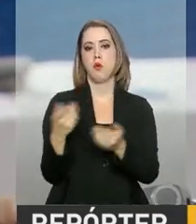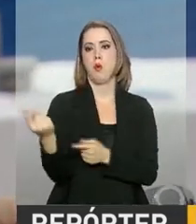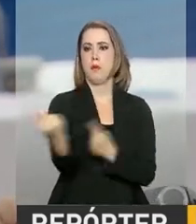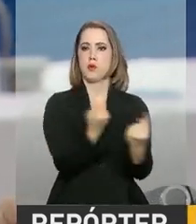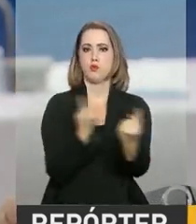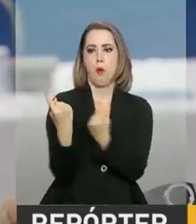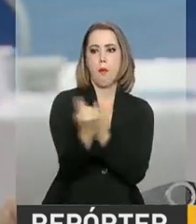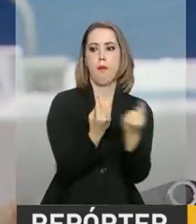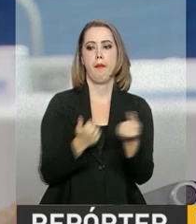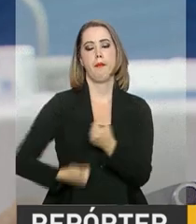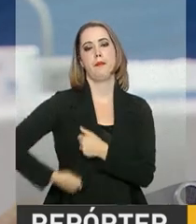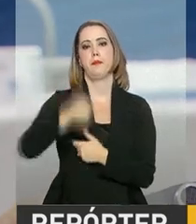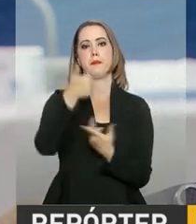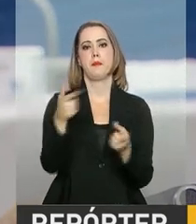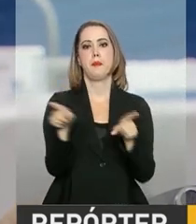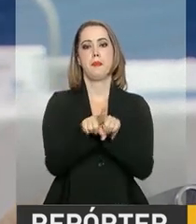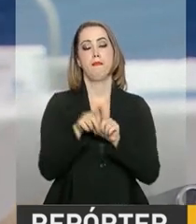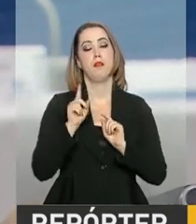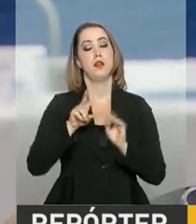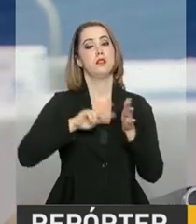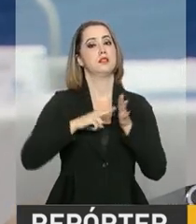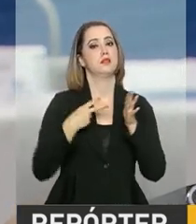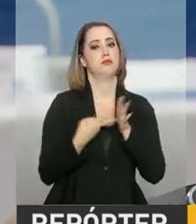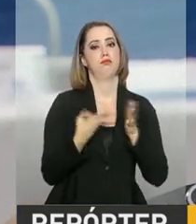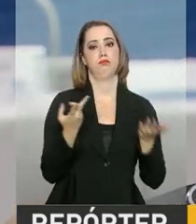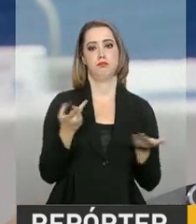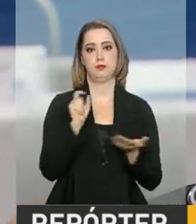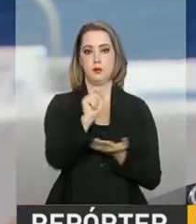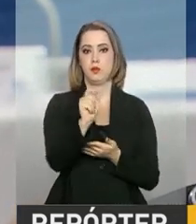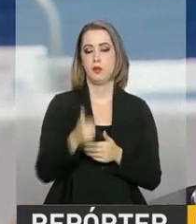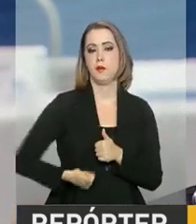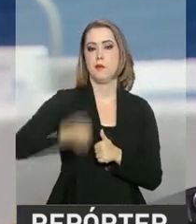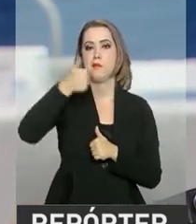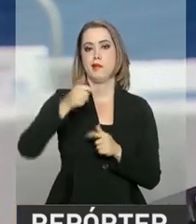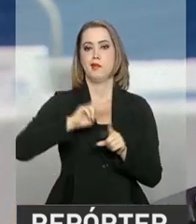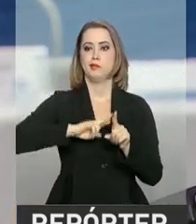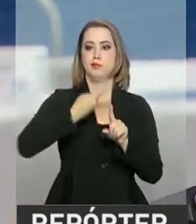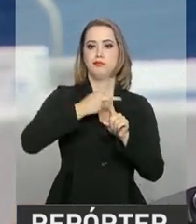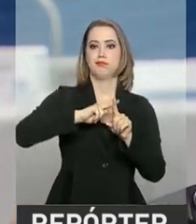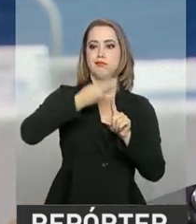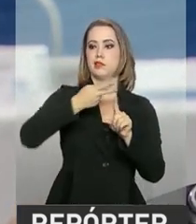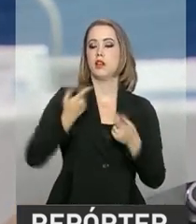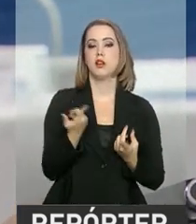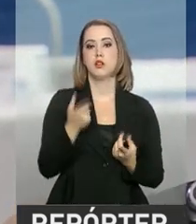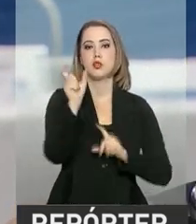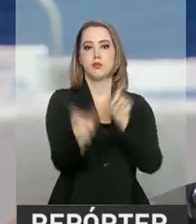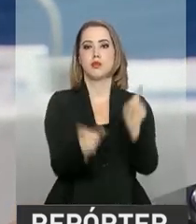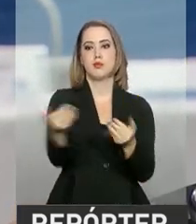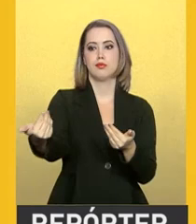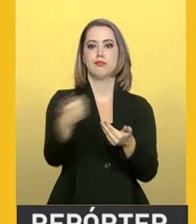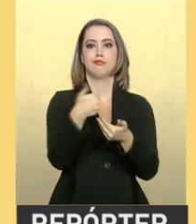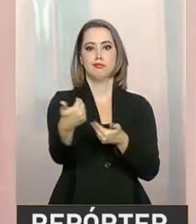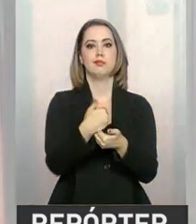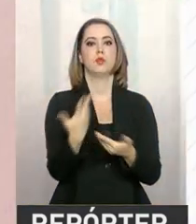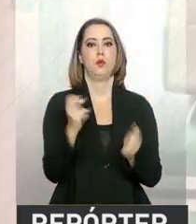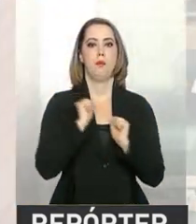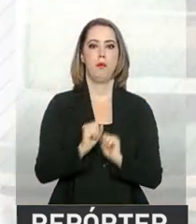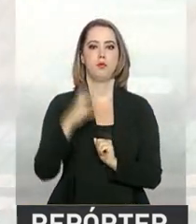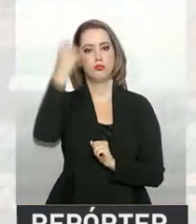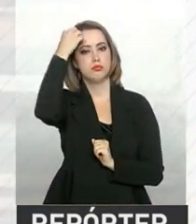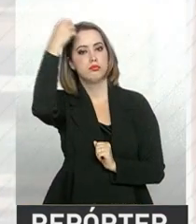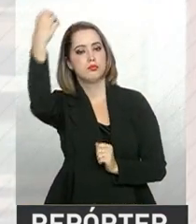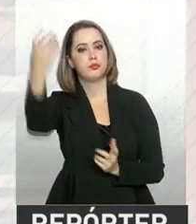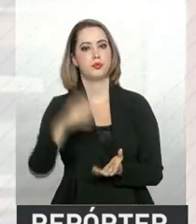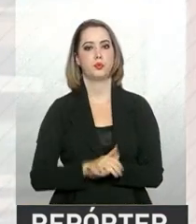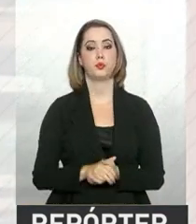para o transporte aéreo e que, portanto, isso se deverá levar a um acréscimo de novos passageiros e não uma diminuição. A ANAC